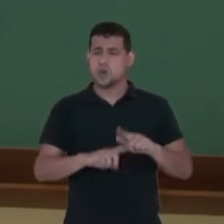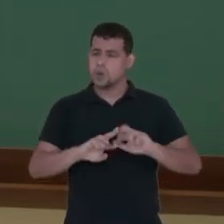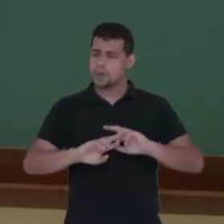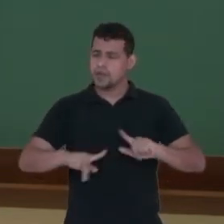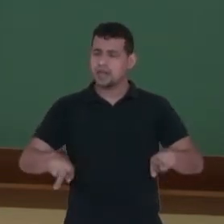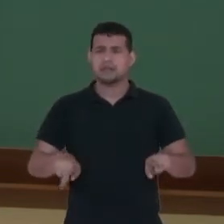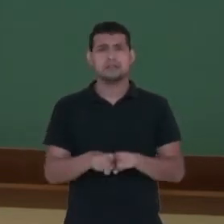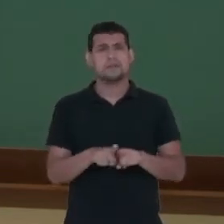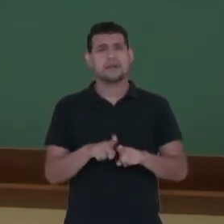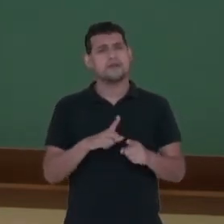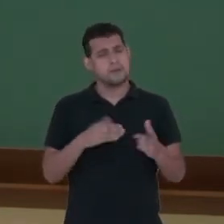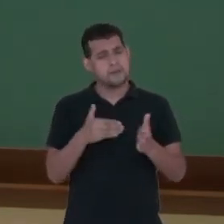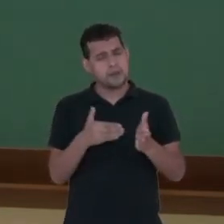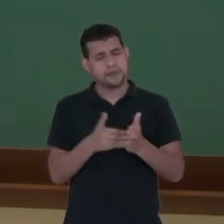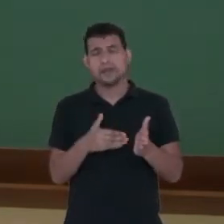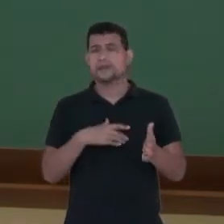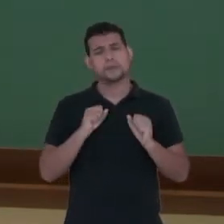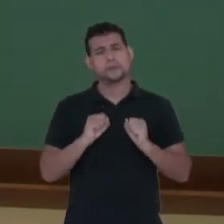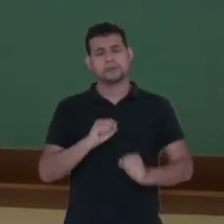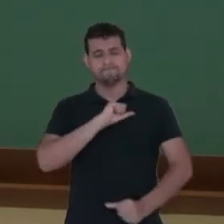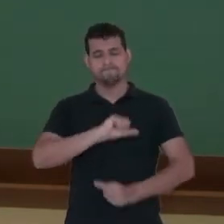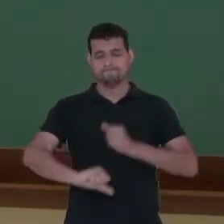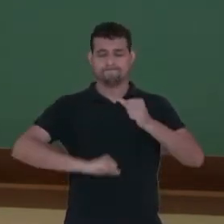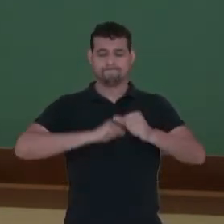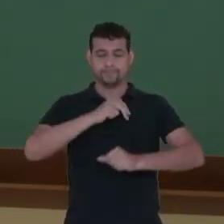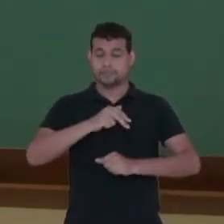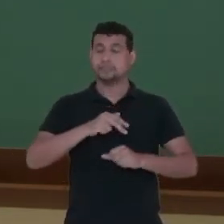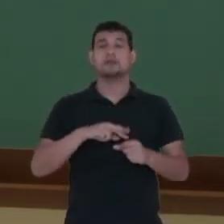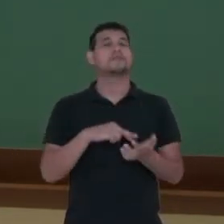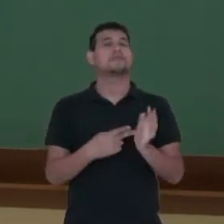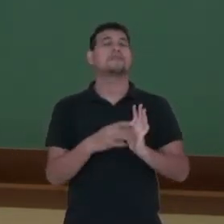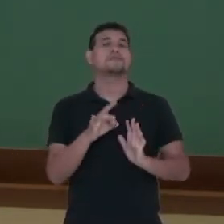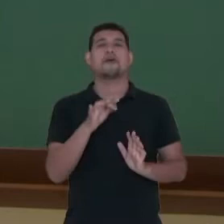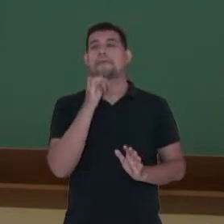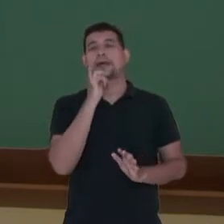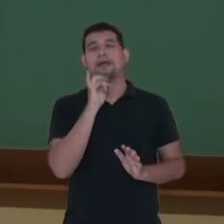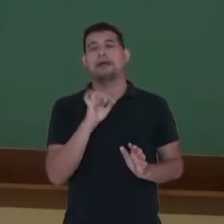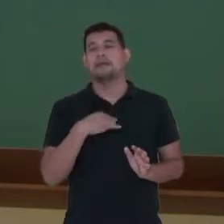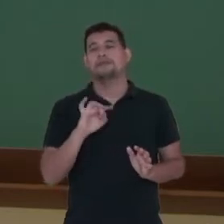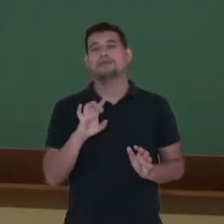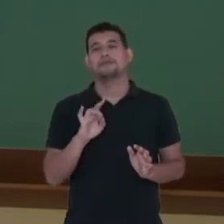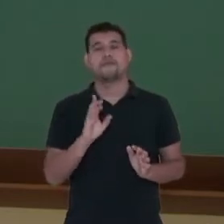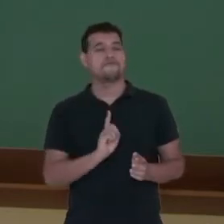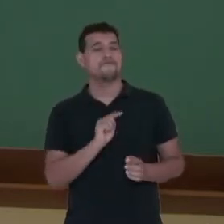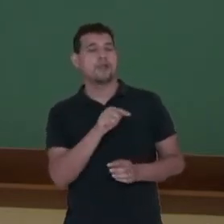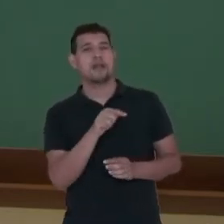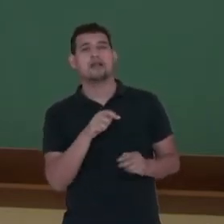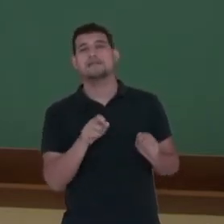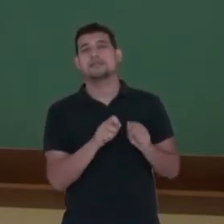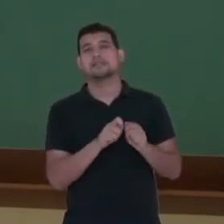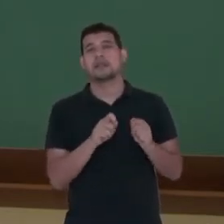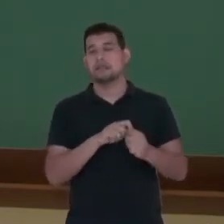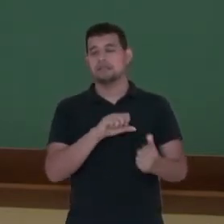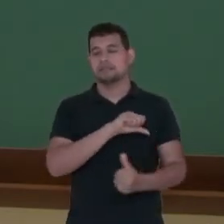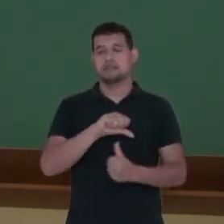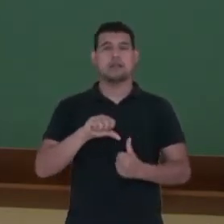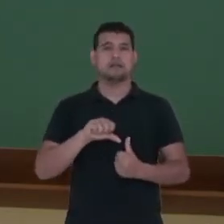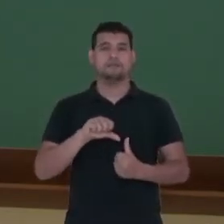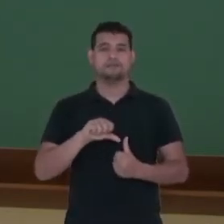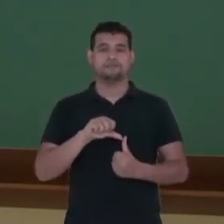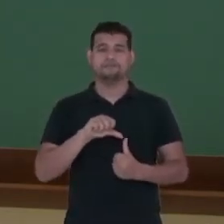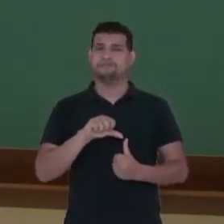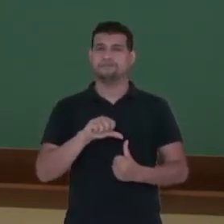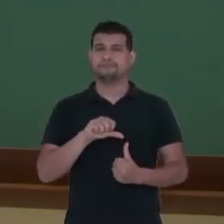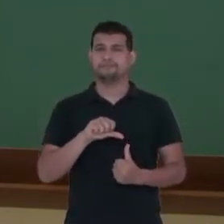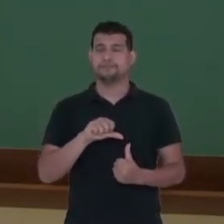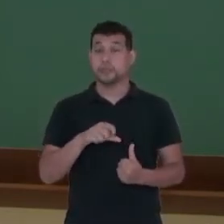objetos, vários obstáculos ali que eu posso transpor. Não basta eu apenas ir lá e fazer essa transposição, esses saltos